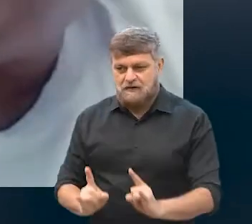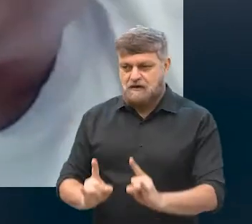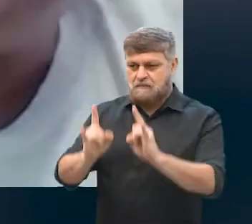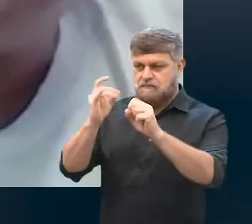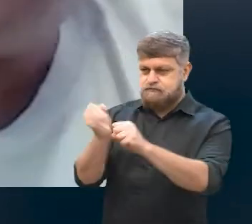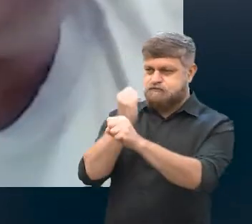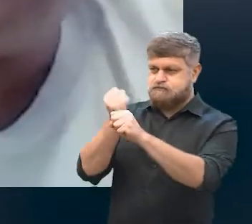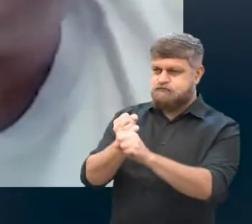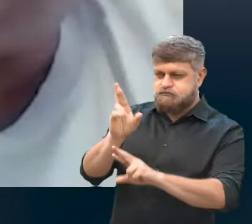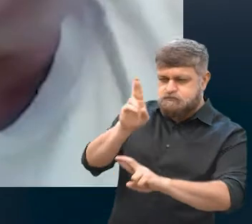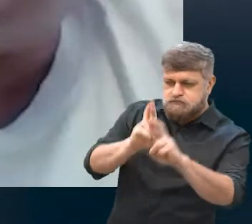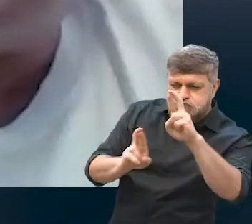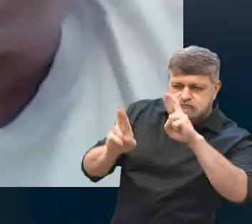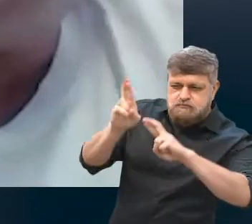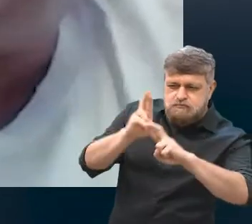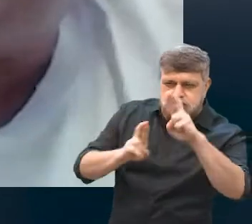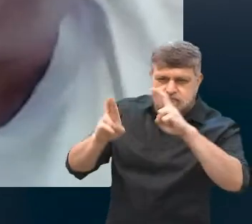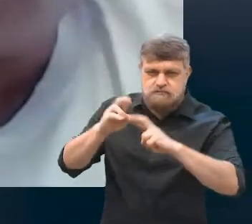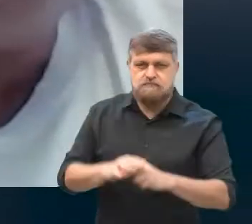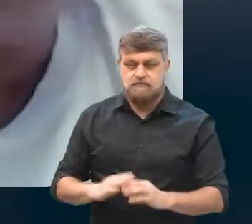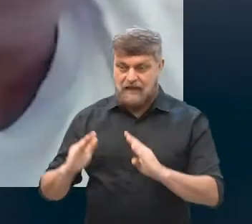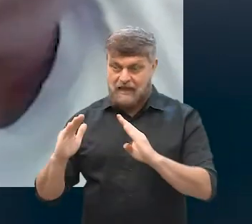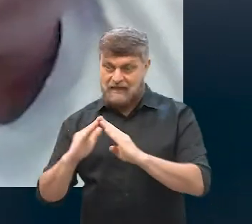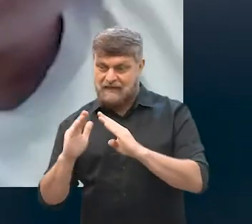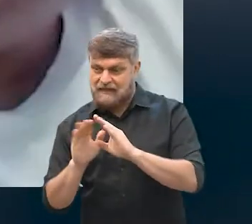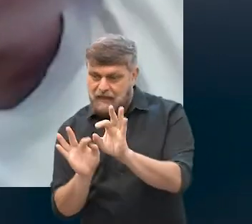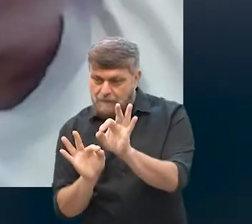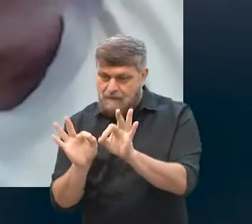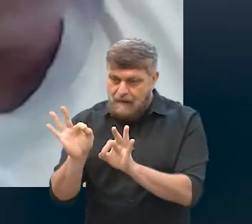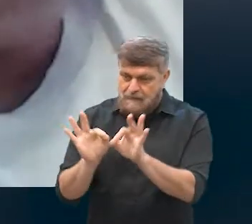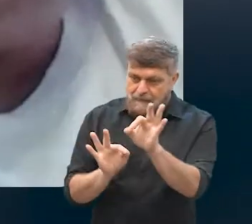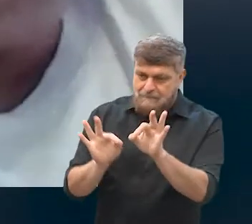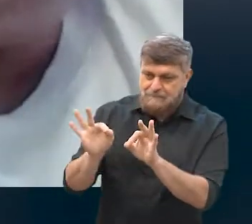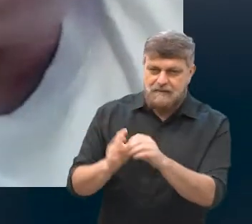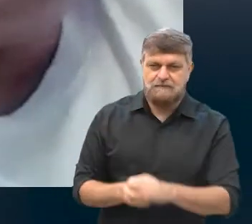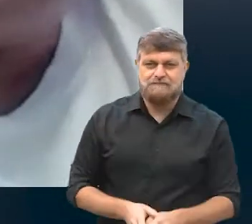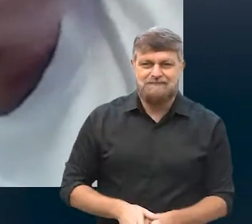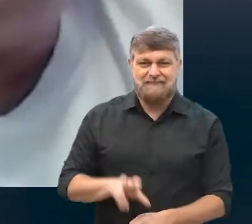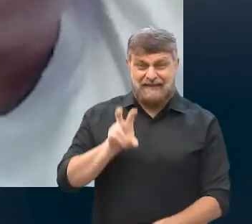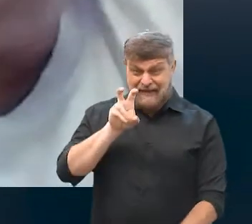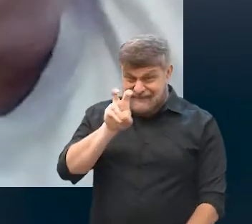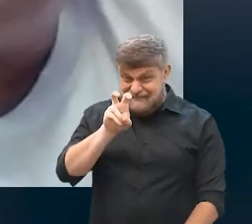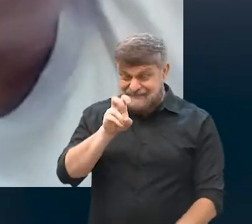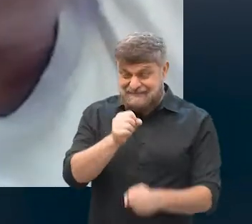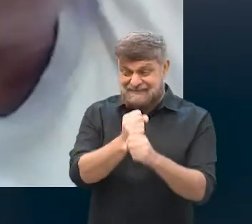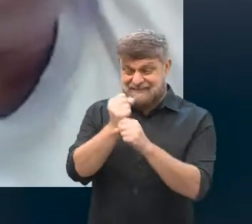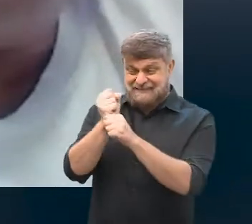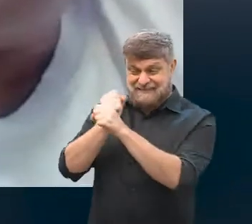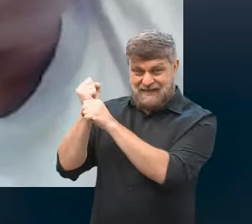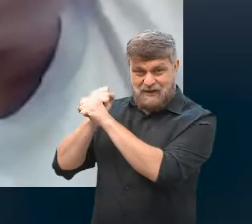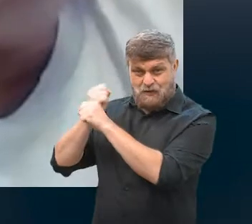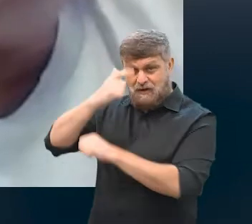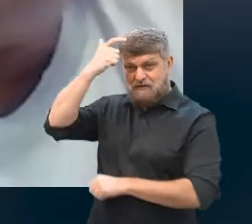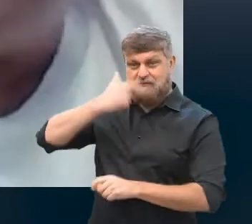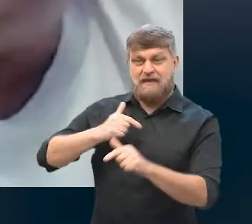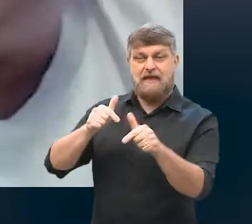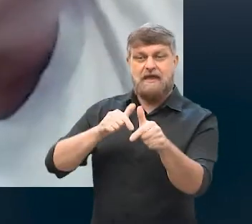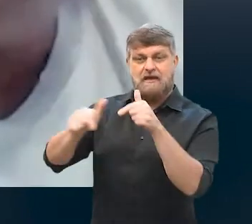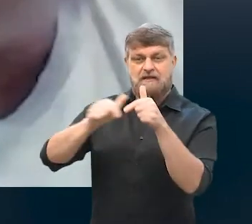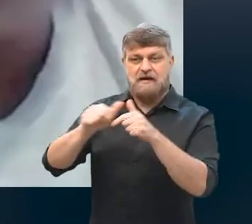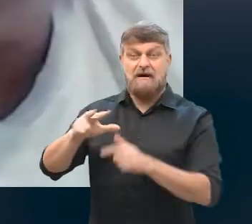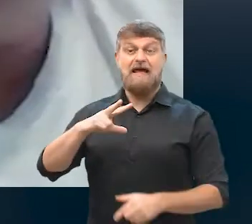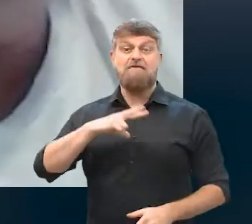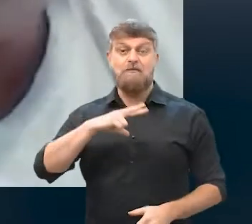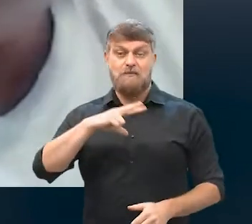supervisionando obras e trabalhando em construtoras, e os últimos 5 anos eu trabalhava